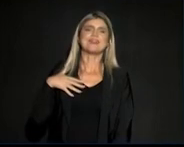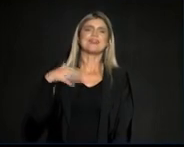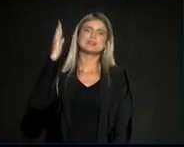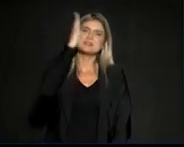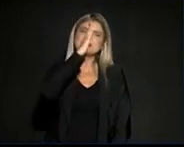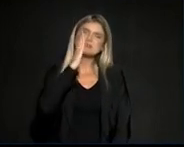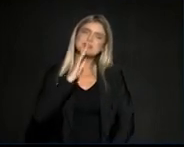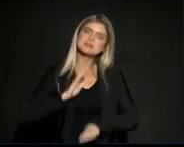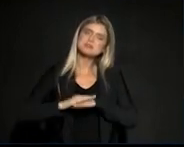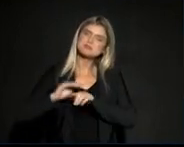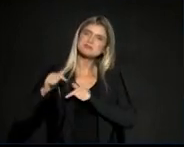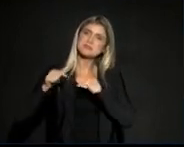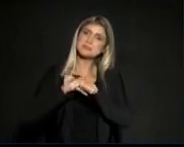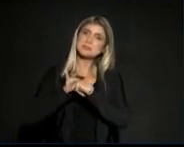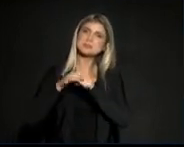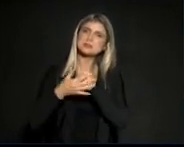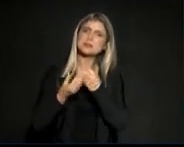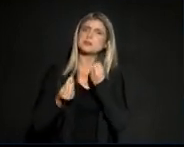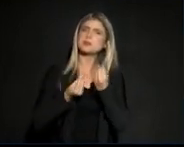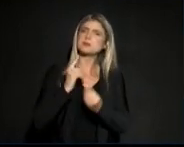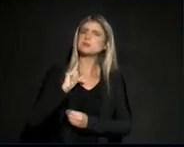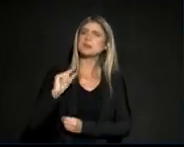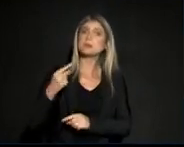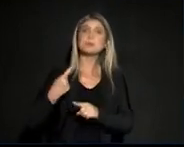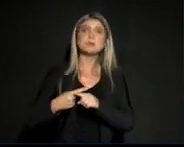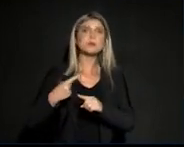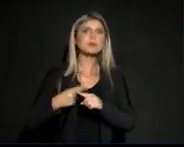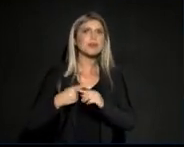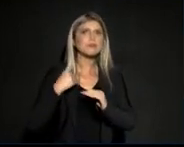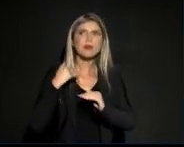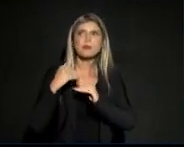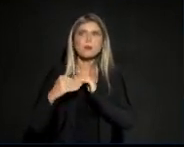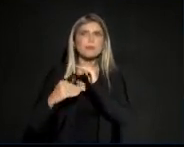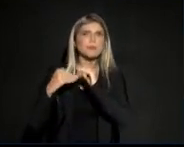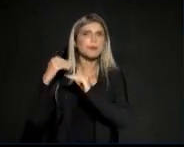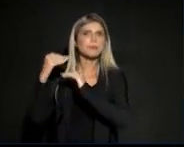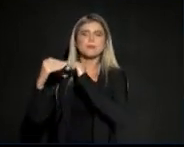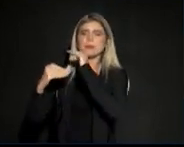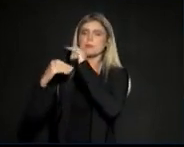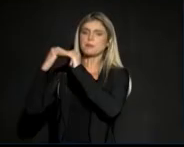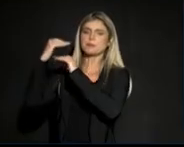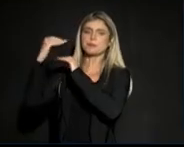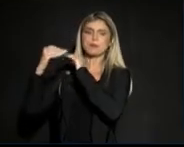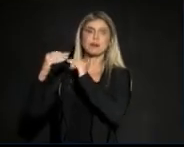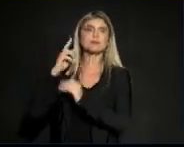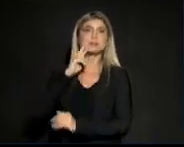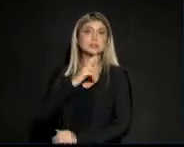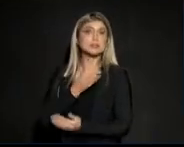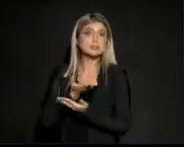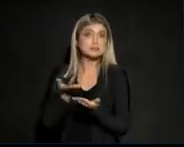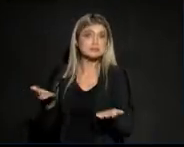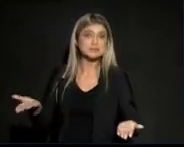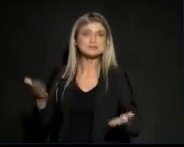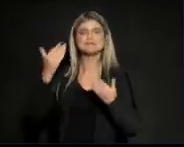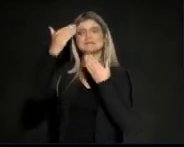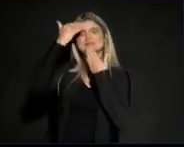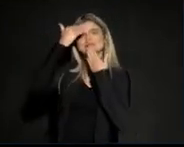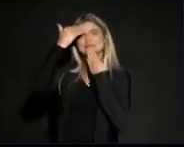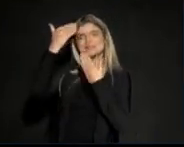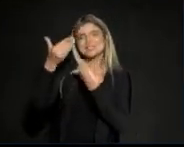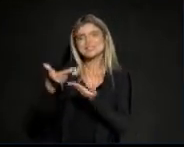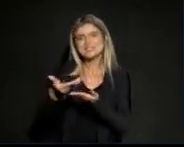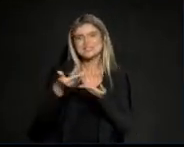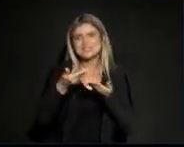durante a pandemia e como ele tem Sai tá saindo dela porque a gente está crescendo apesar dos que torcem contra os resultados estão aí então Quero